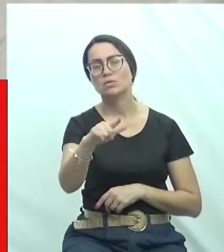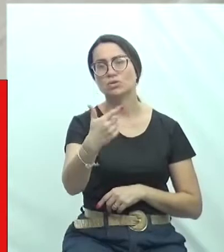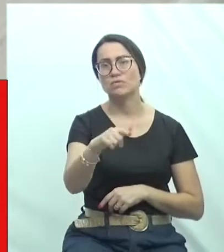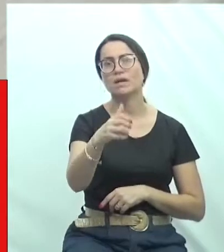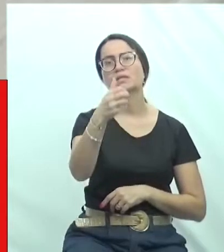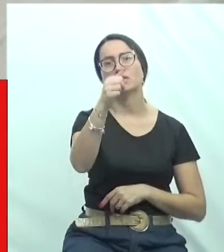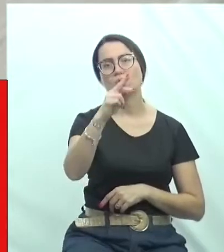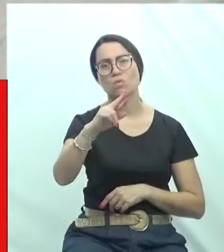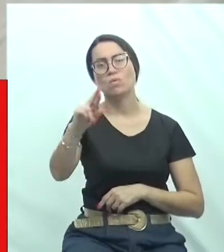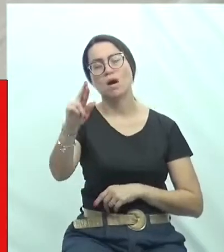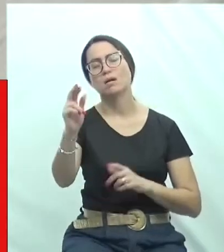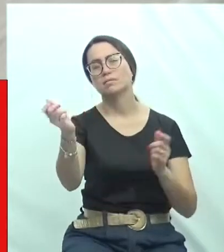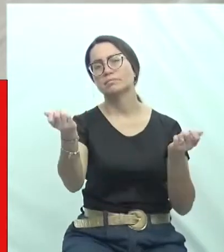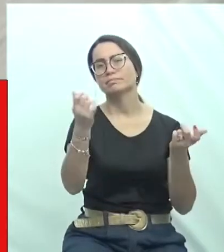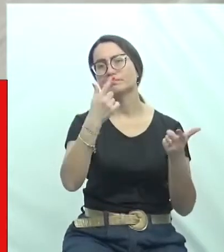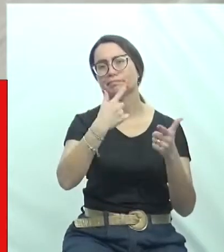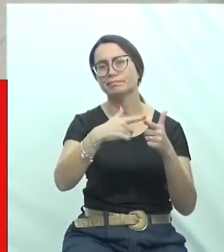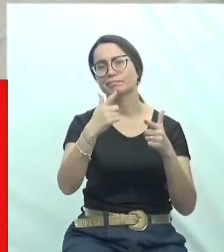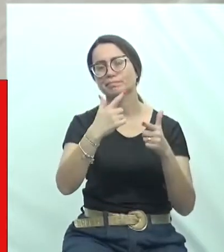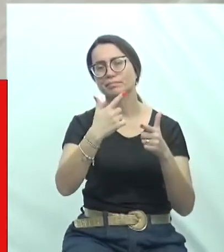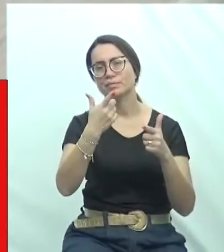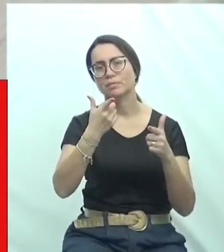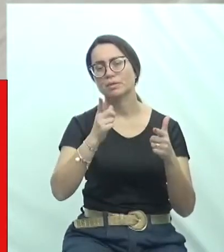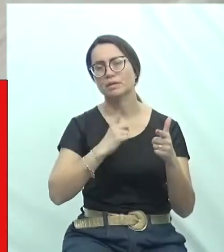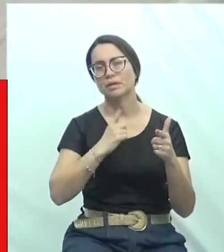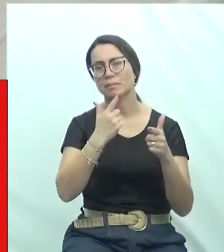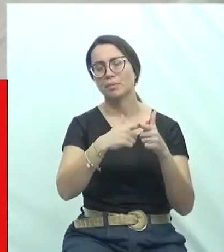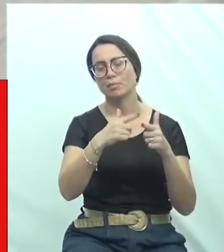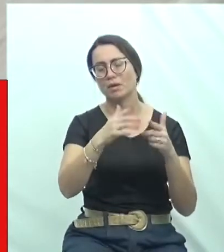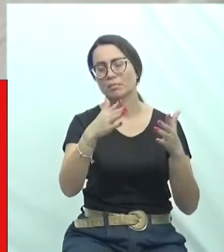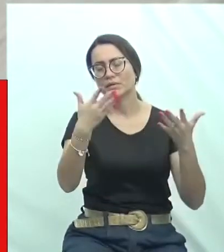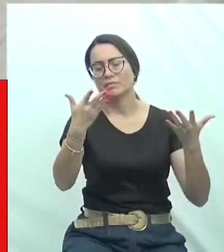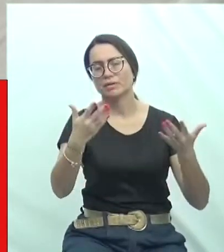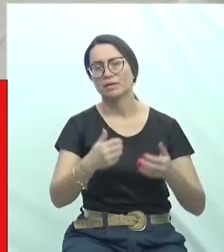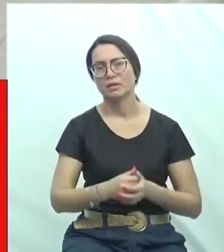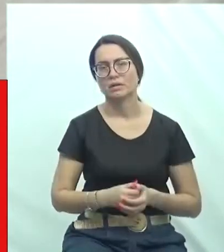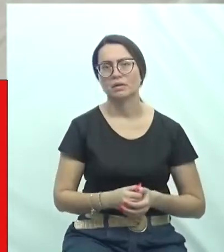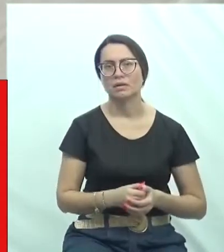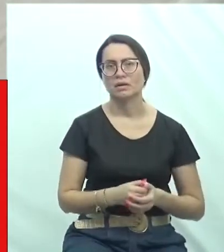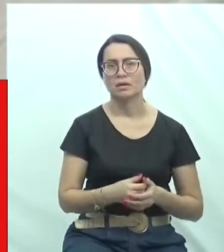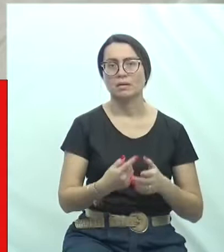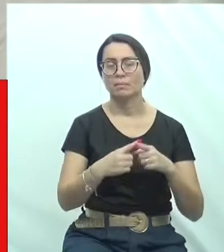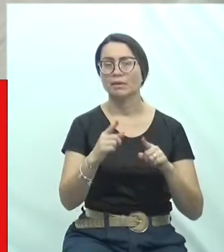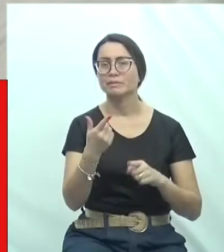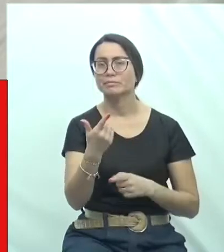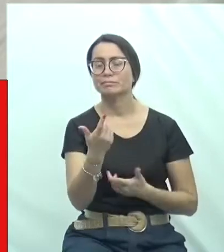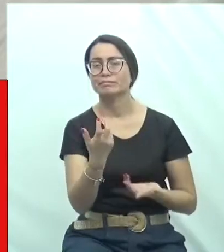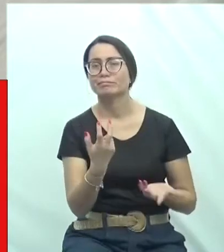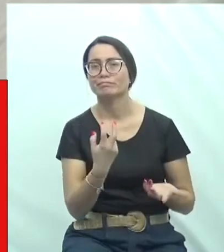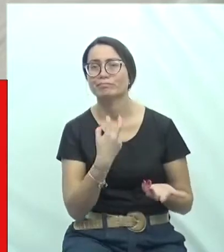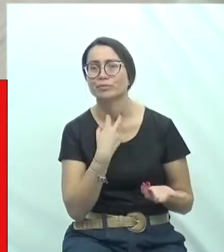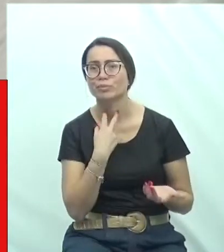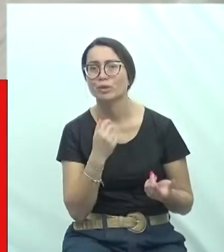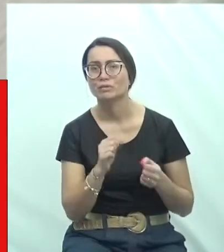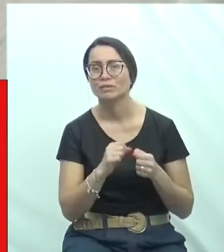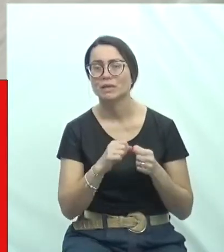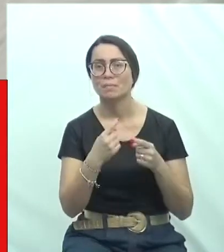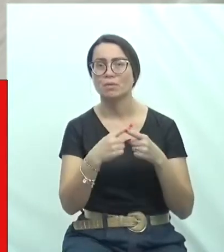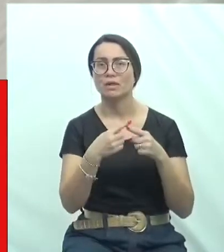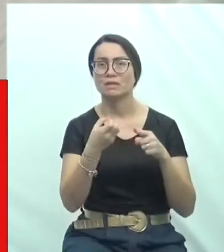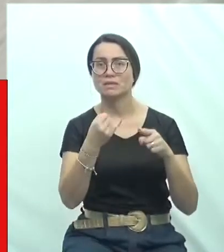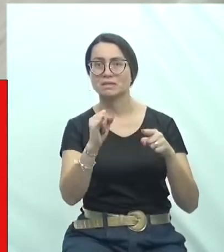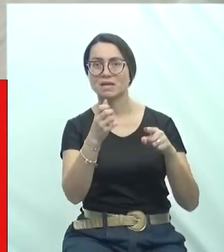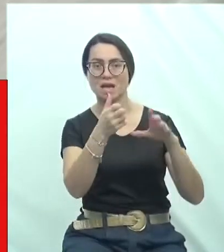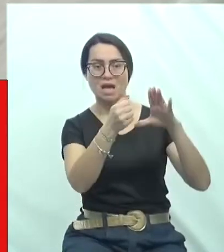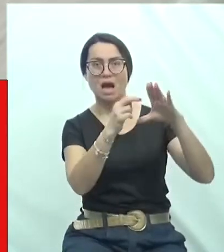ar poderia ir para as ligações, enfim. Mas enfim, eu não tenho nem como fazer isso, porque se eu tiver bolsão de ar, a água não